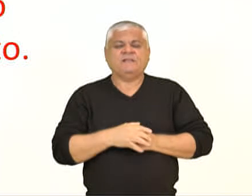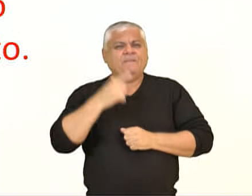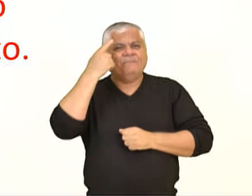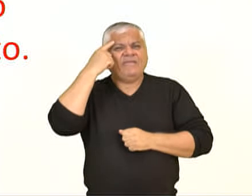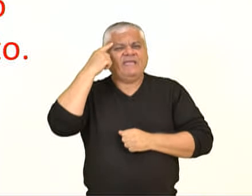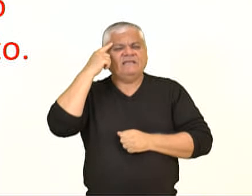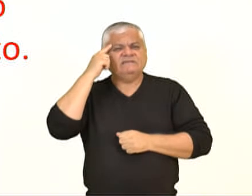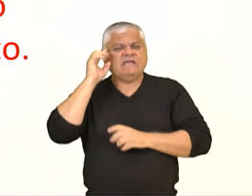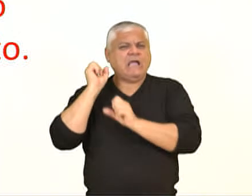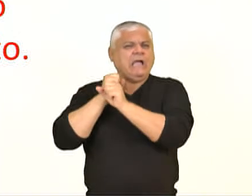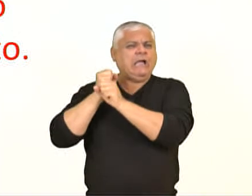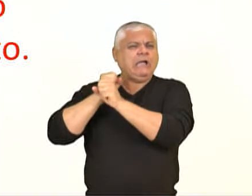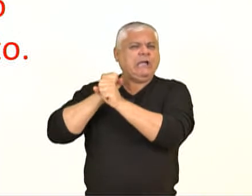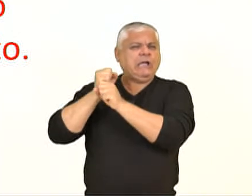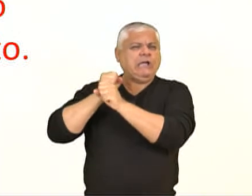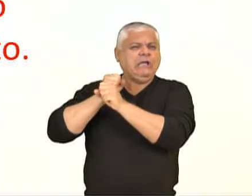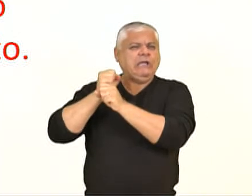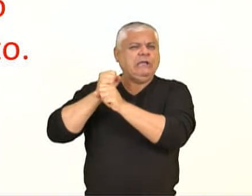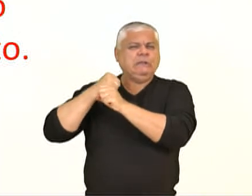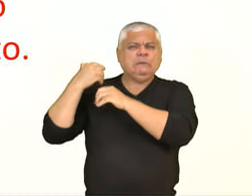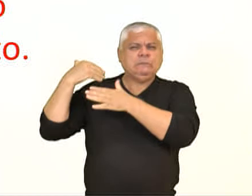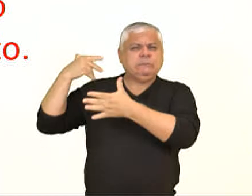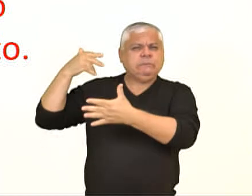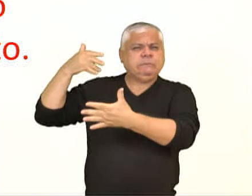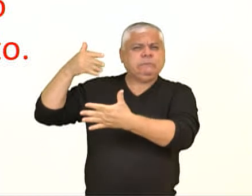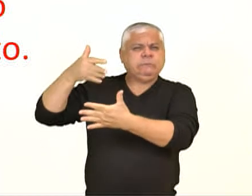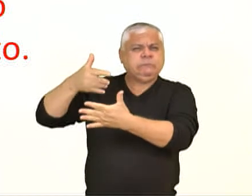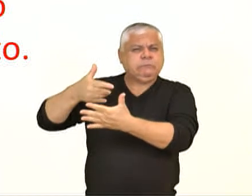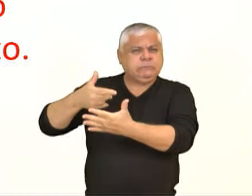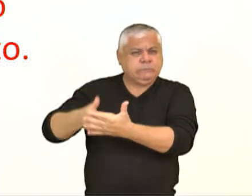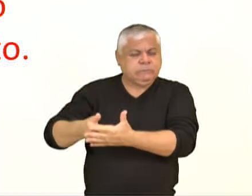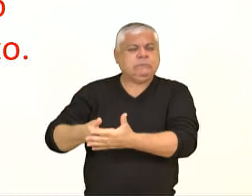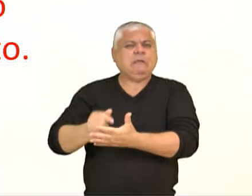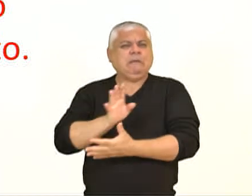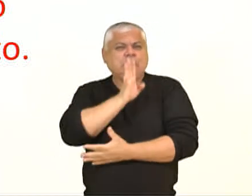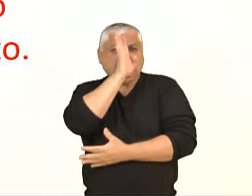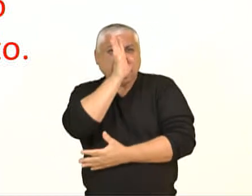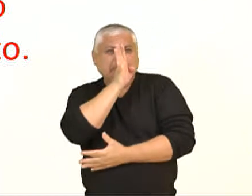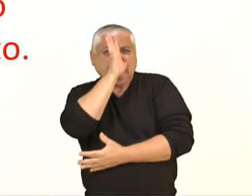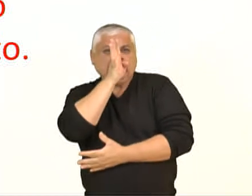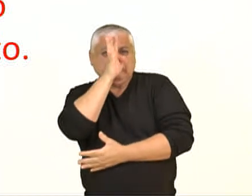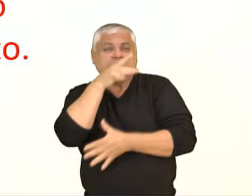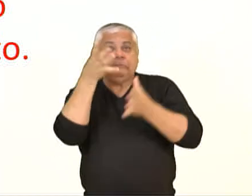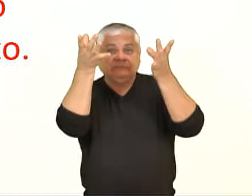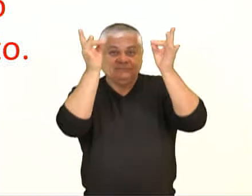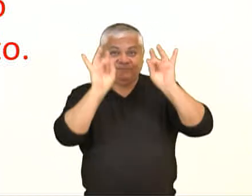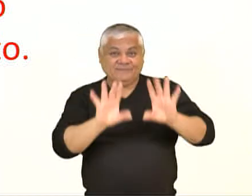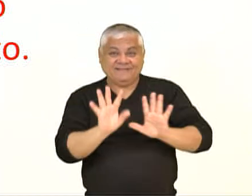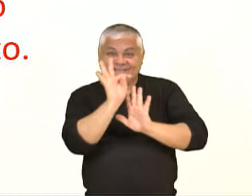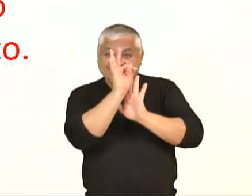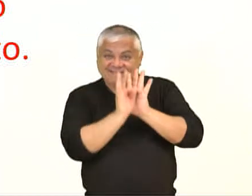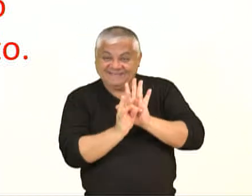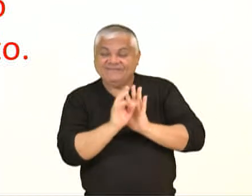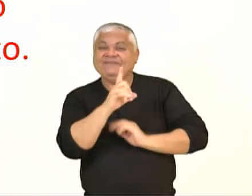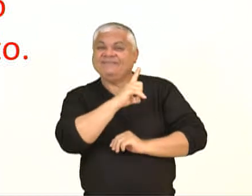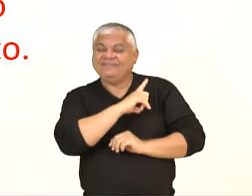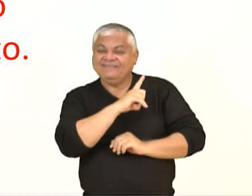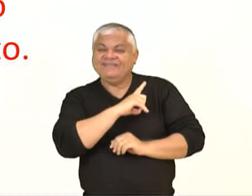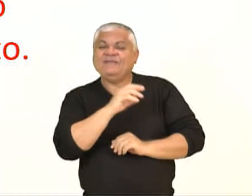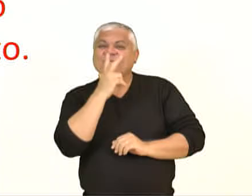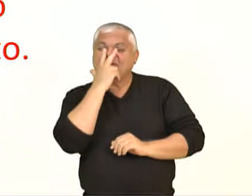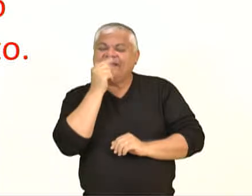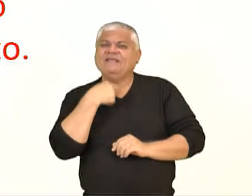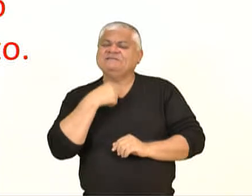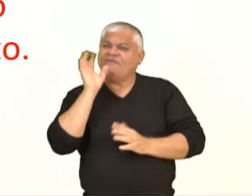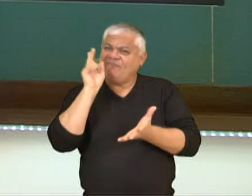décadas. Digamos que um time parece exagero. São expressões que, recortadas do texto, trazem o leitor para muito próximo,